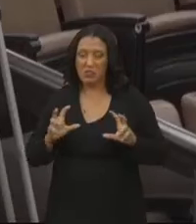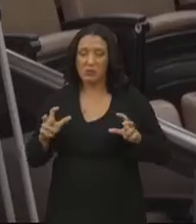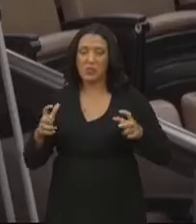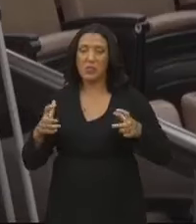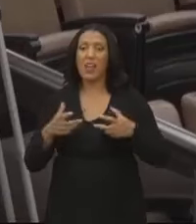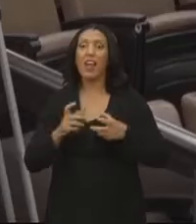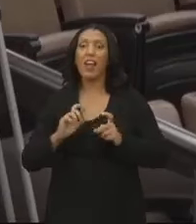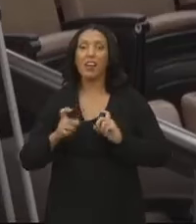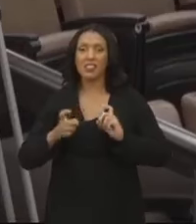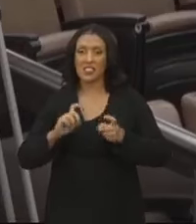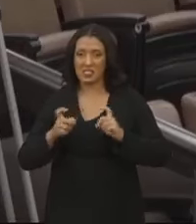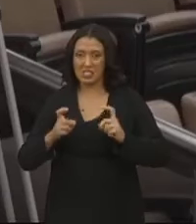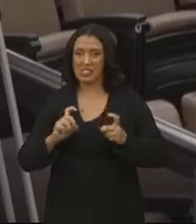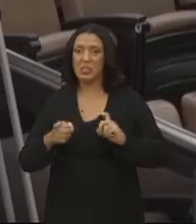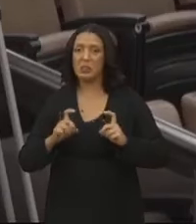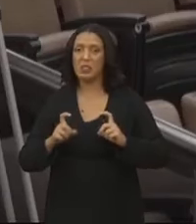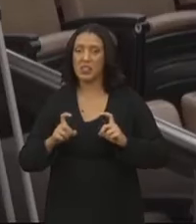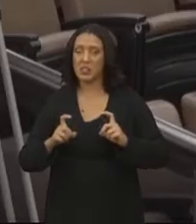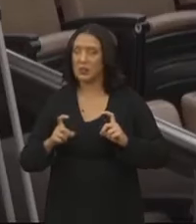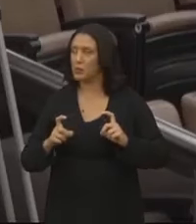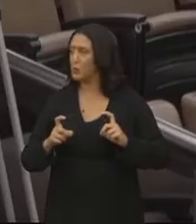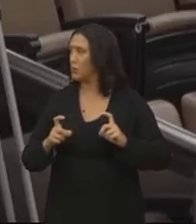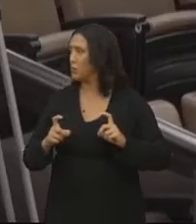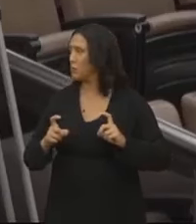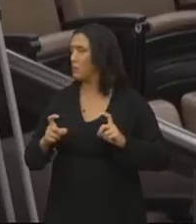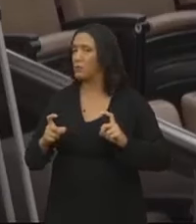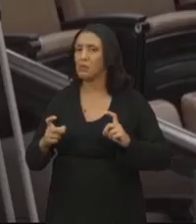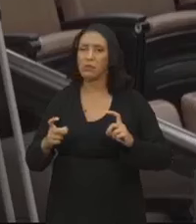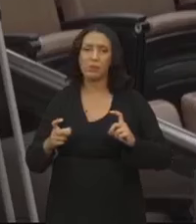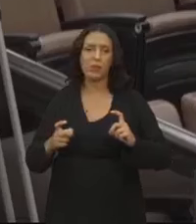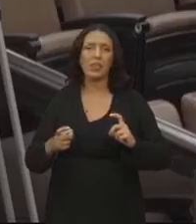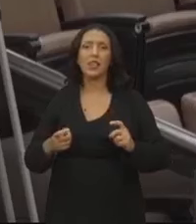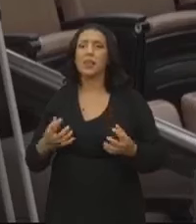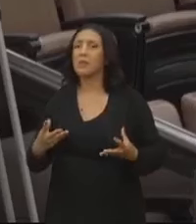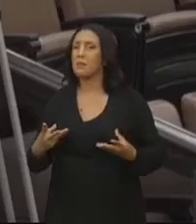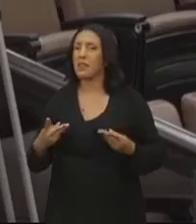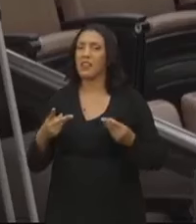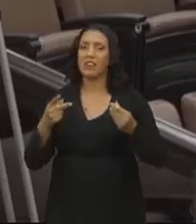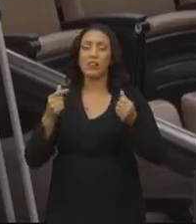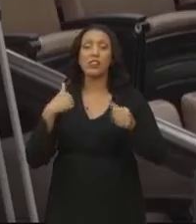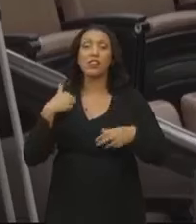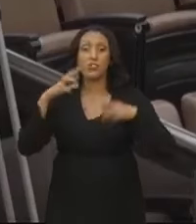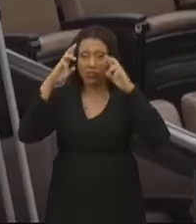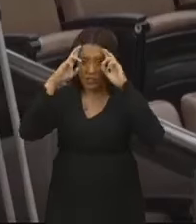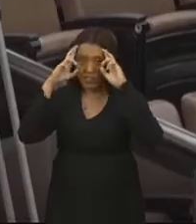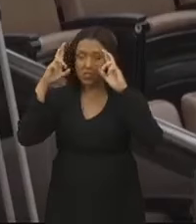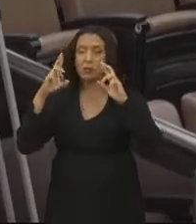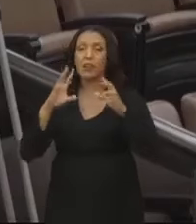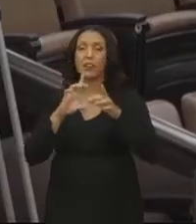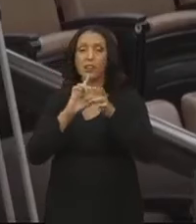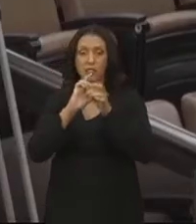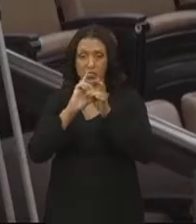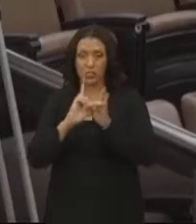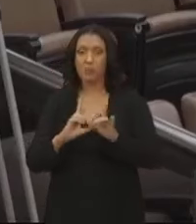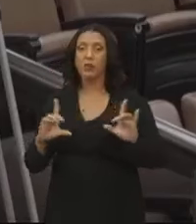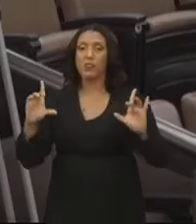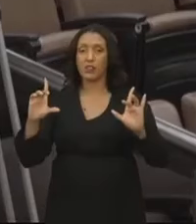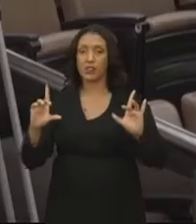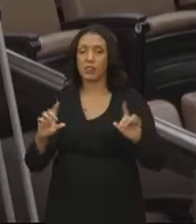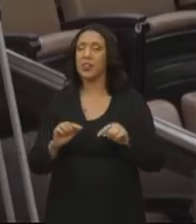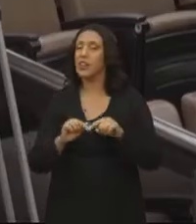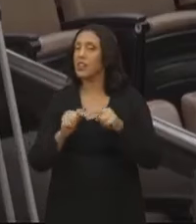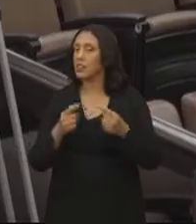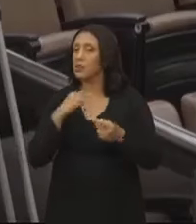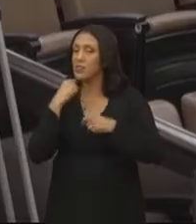ela tem que ser gravada. E a gente respeita a democracia, a gente respeita o debate, mas a gente não tem